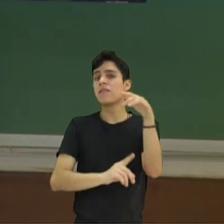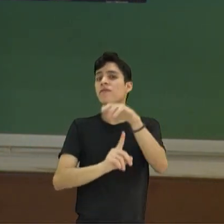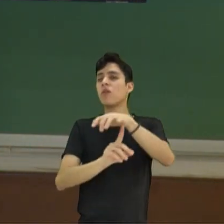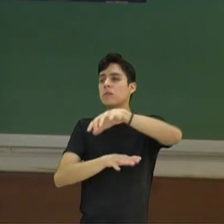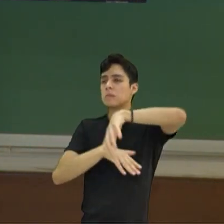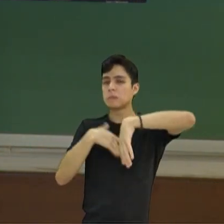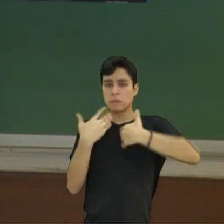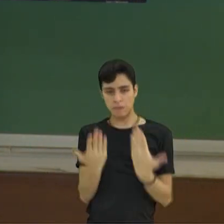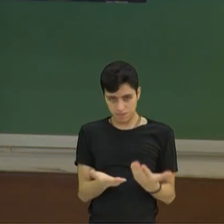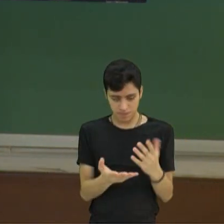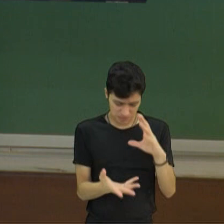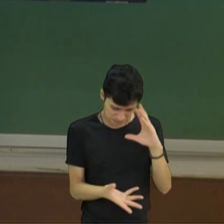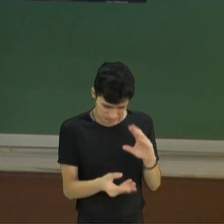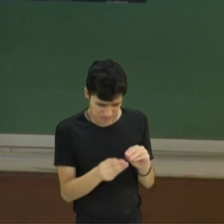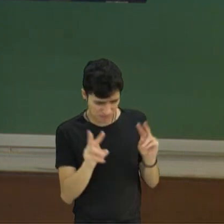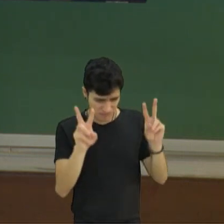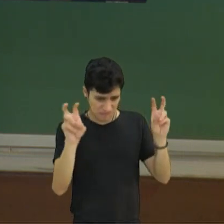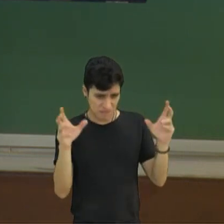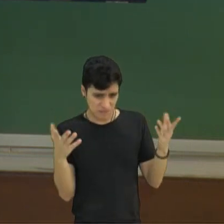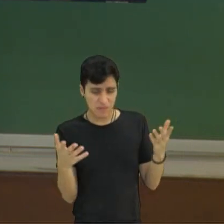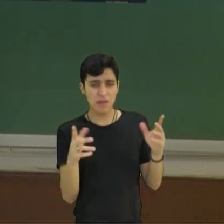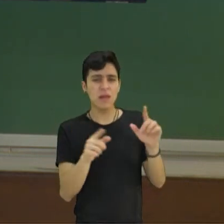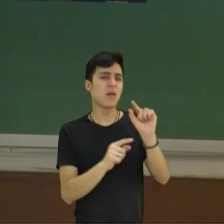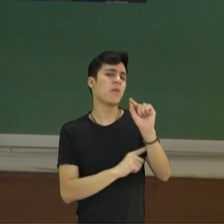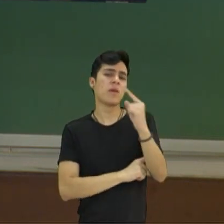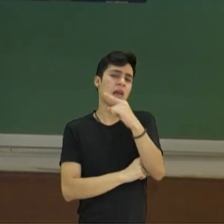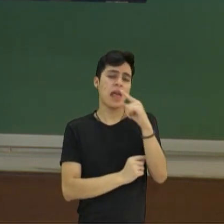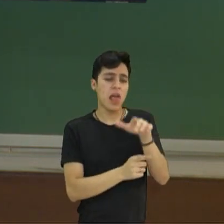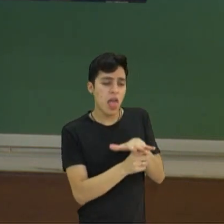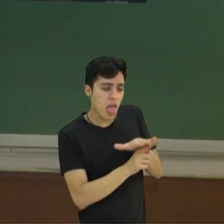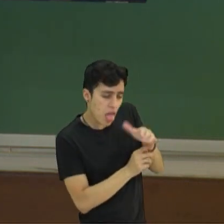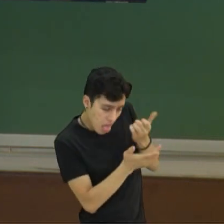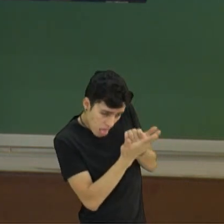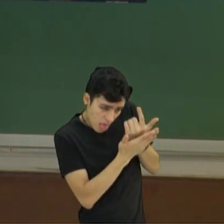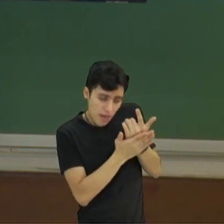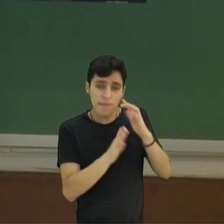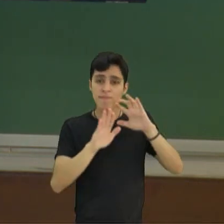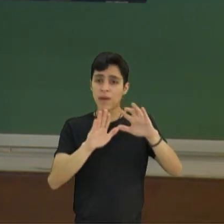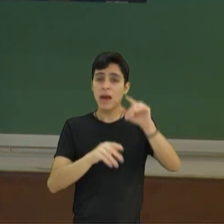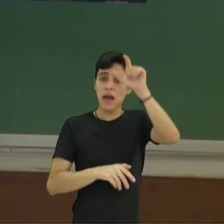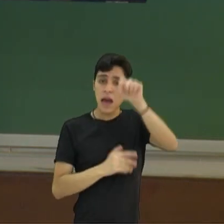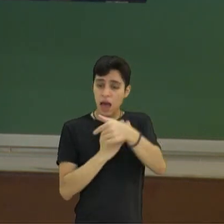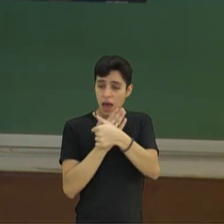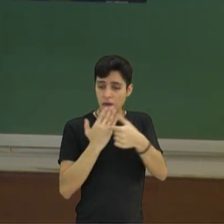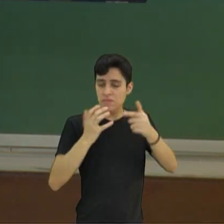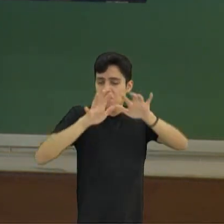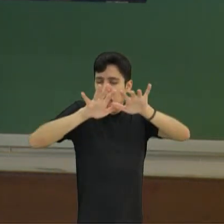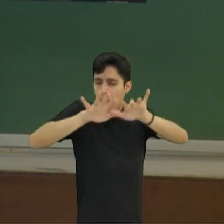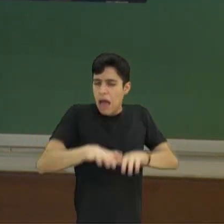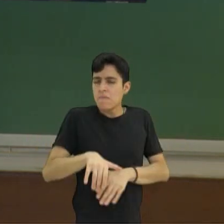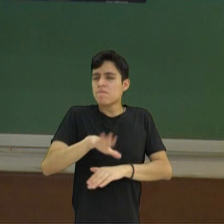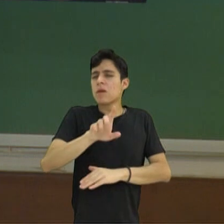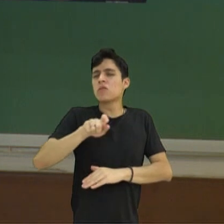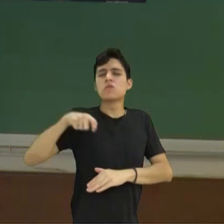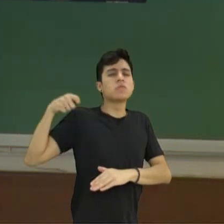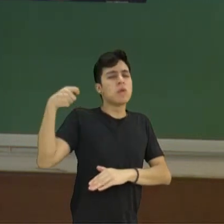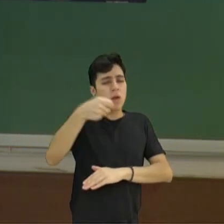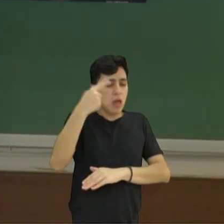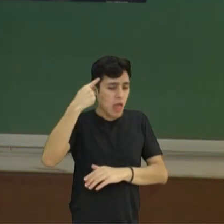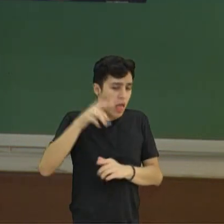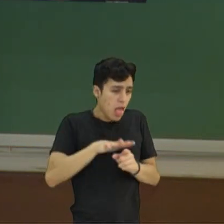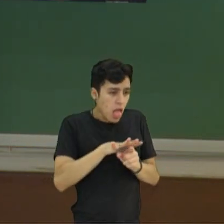fosse resumir em uma palavra, é consumismo. Mas o autor ainda fala algo além sobre o consumismo. Ele fala do consumismo e